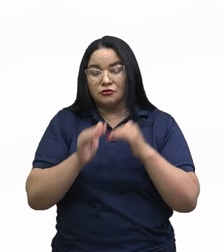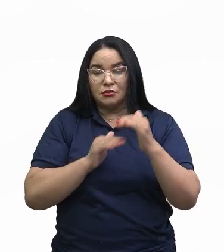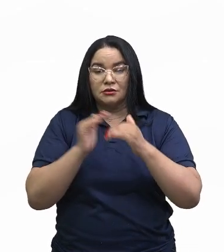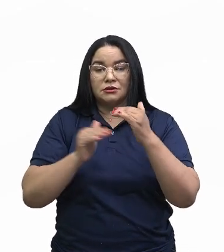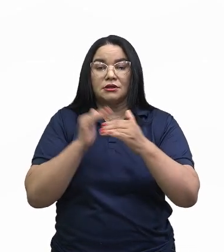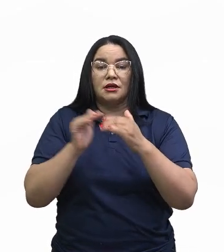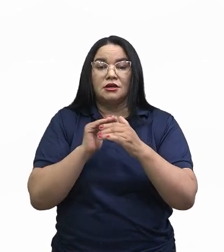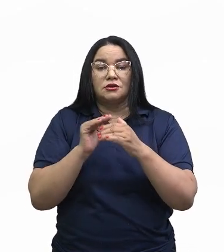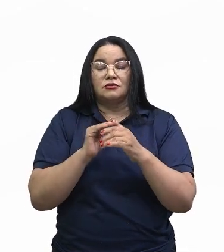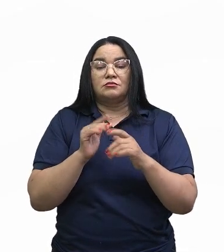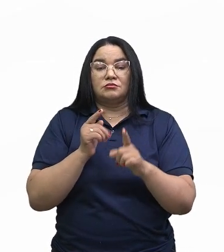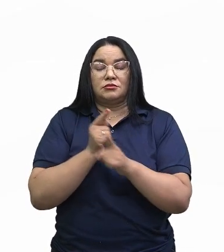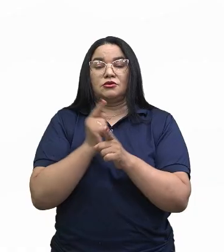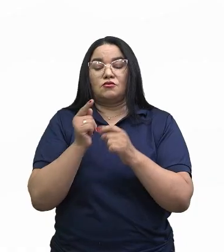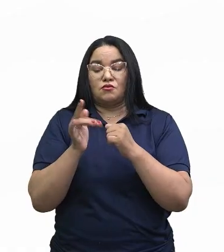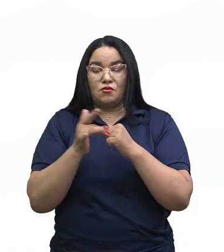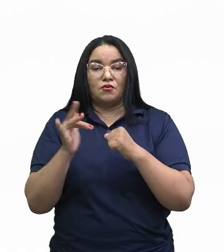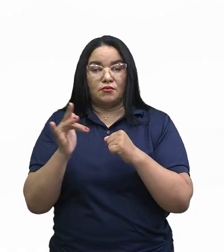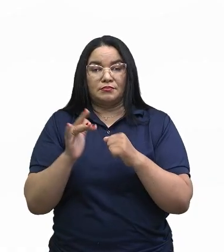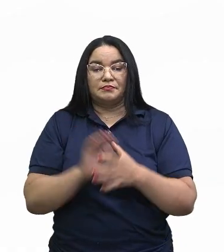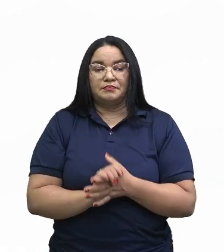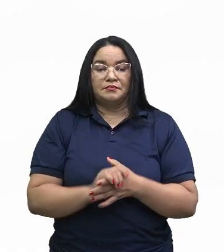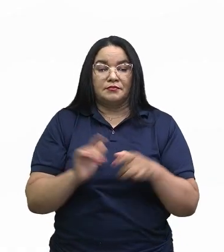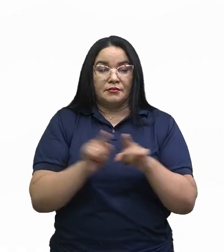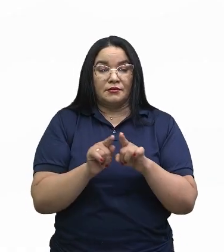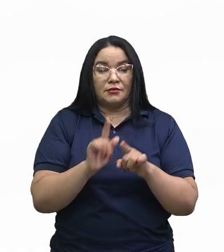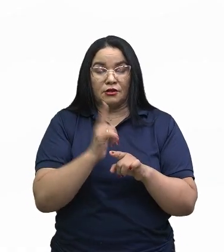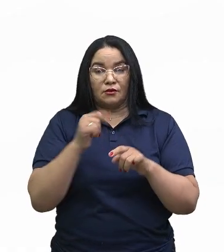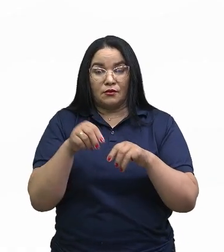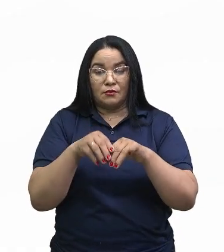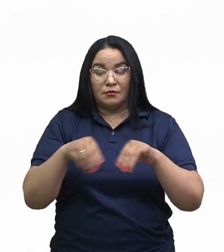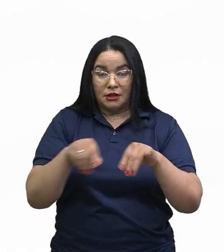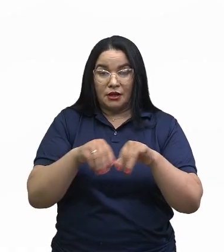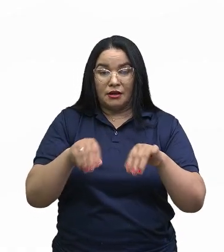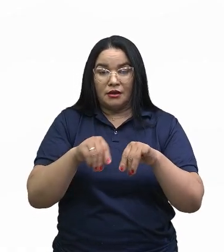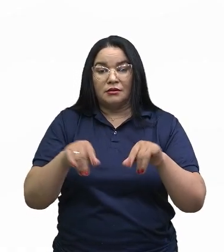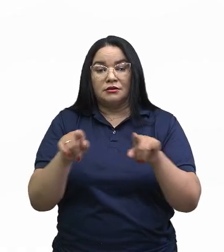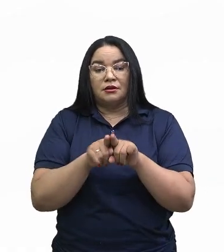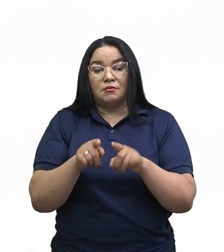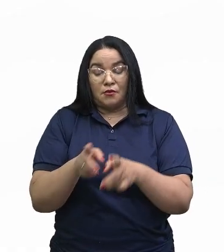envolve várias etapas, como eu acabei de falar: exploração, extração,